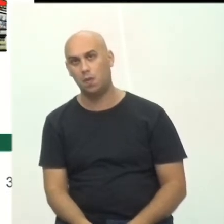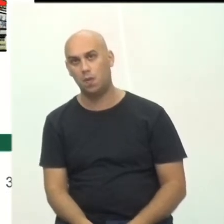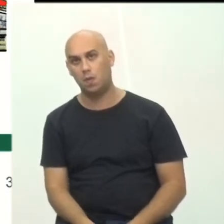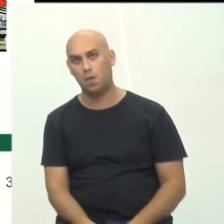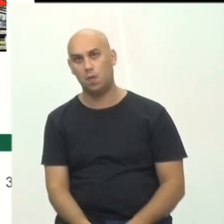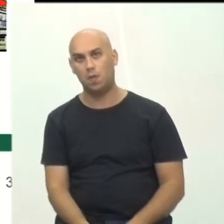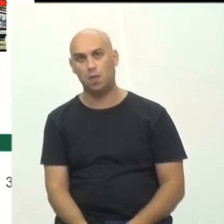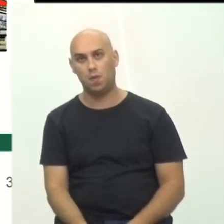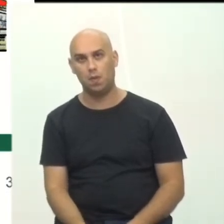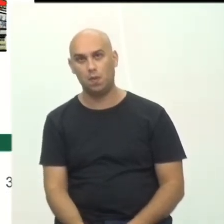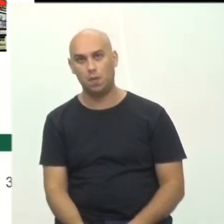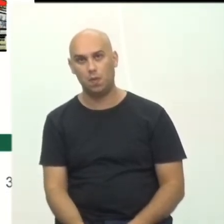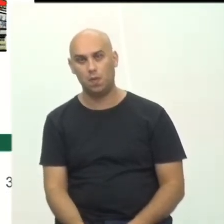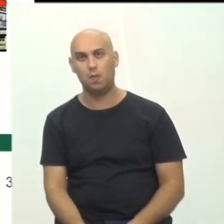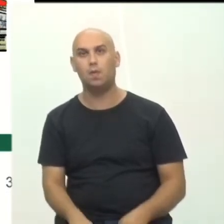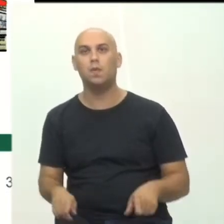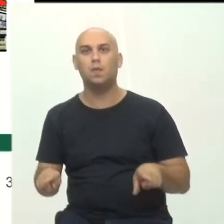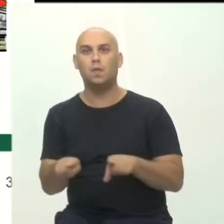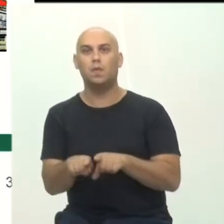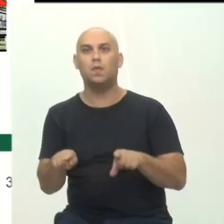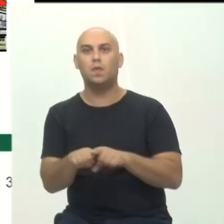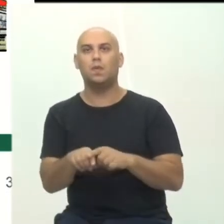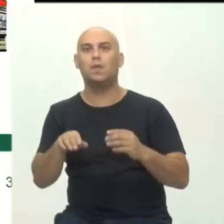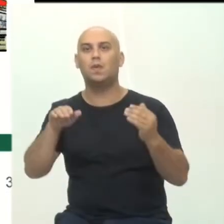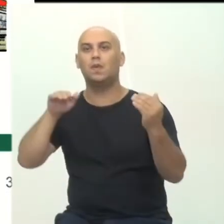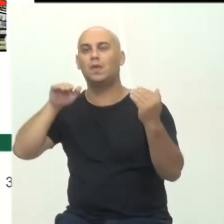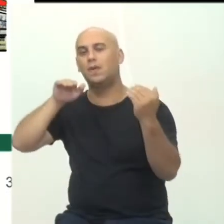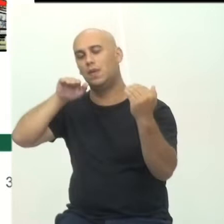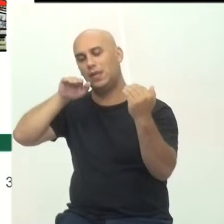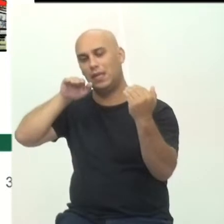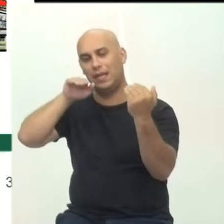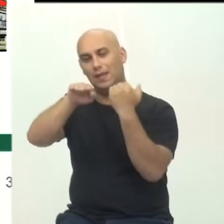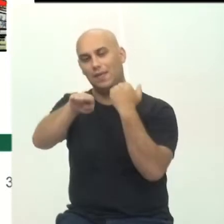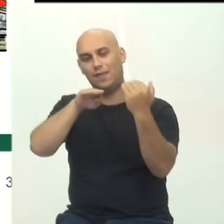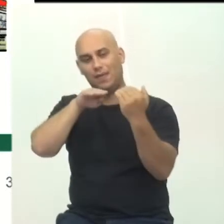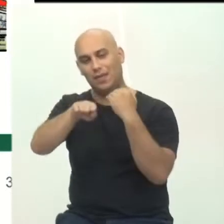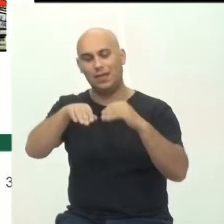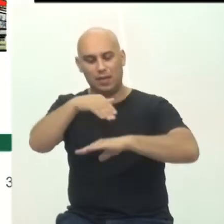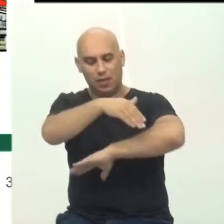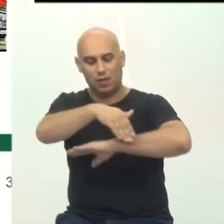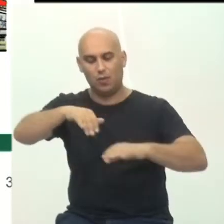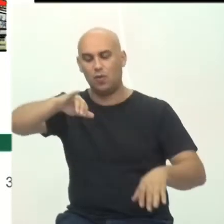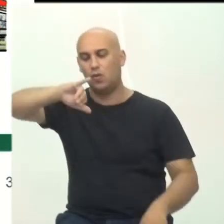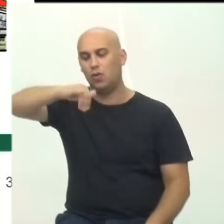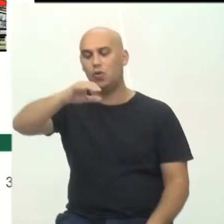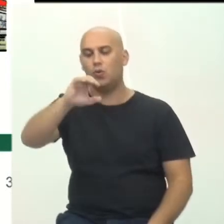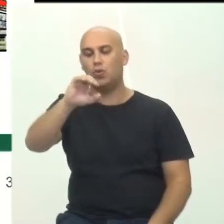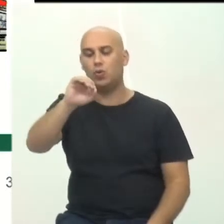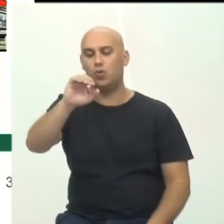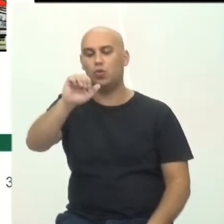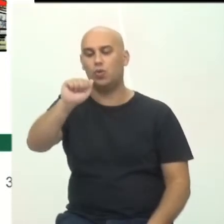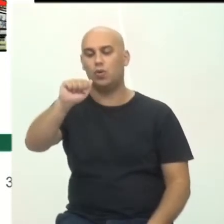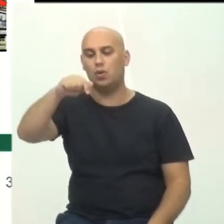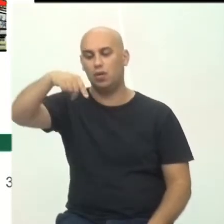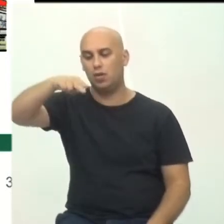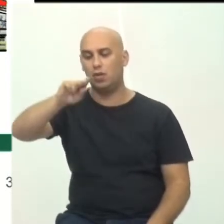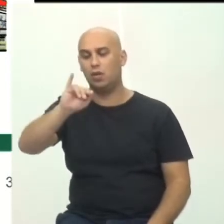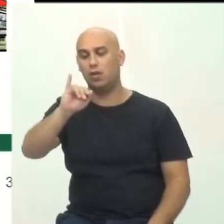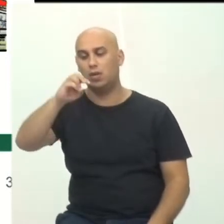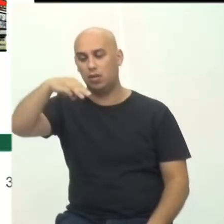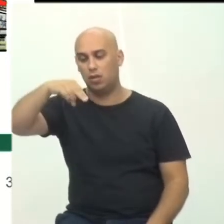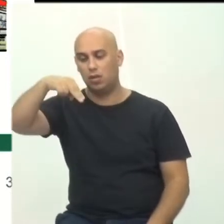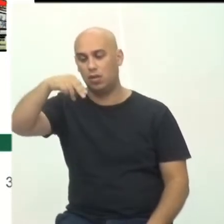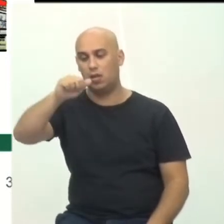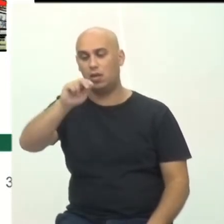Aquela é a travessia da Joaquim Nabuco, exato. Que está chegando perto do terminal. Que aí, no terminal, a gente deu continuidade com o desenho